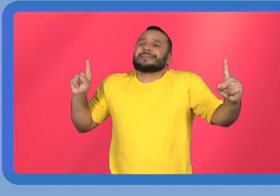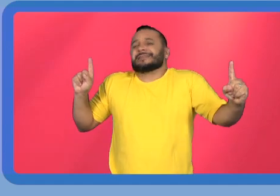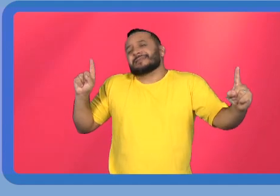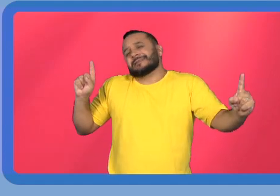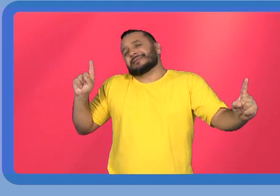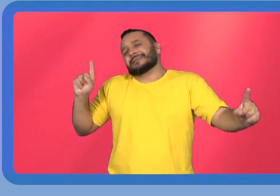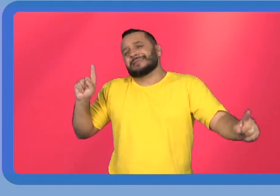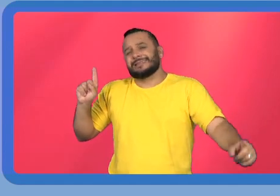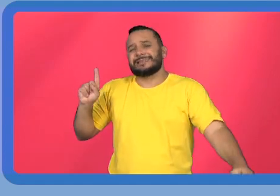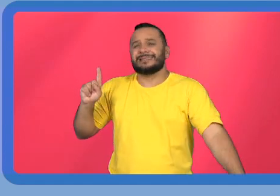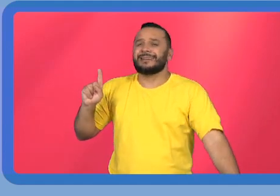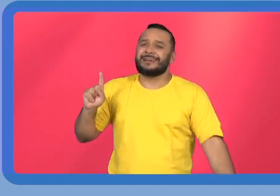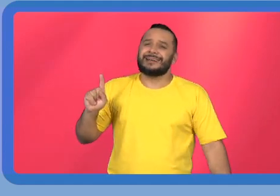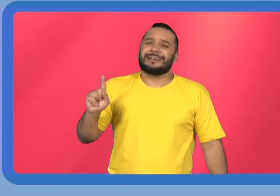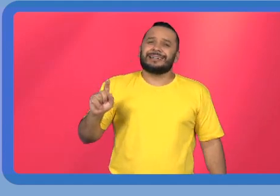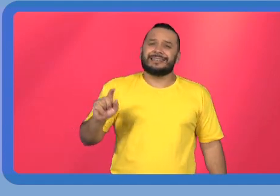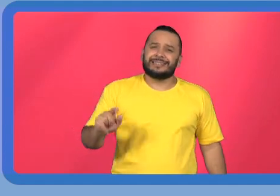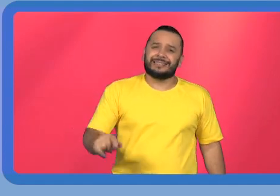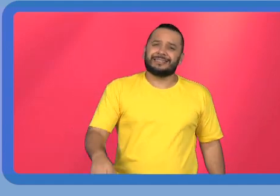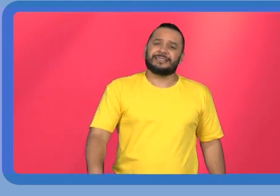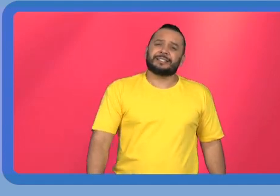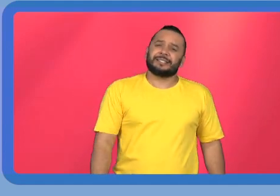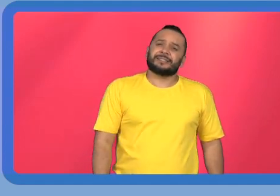sua companhia.